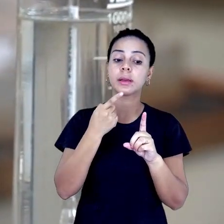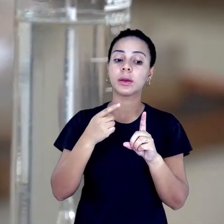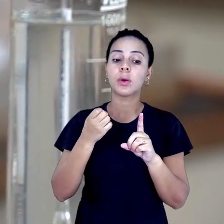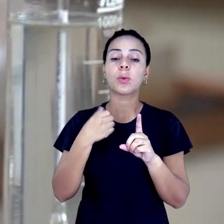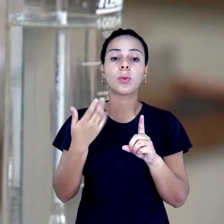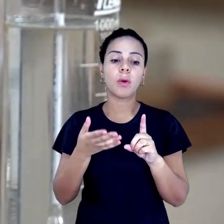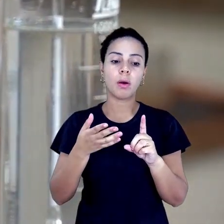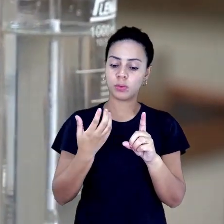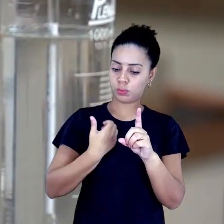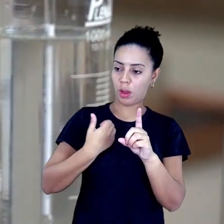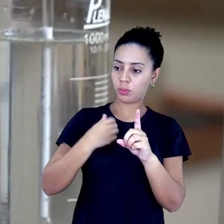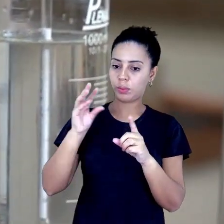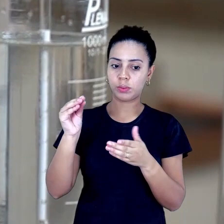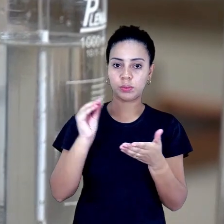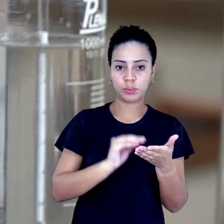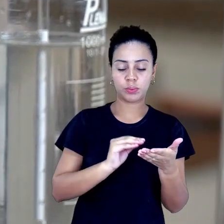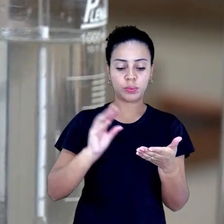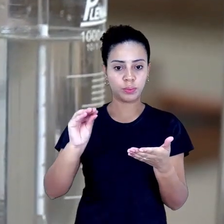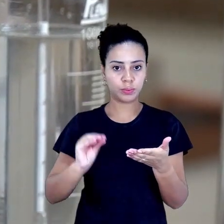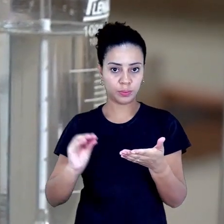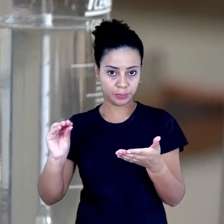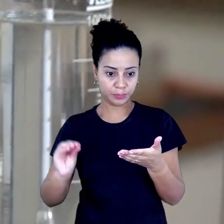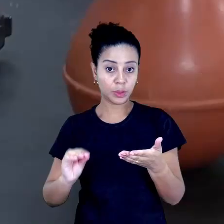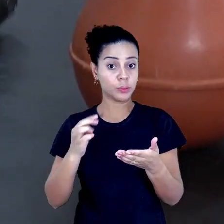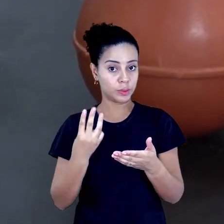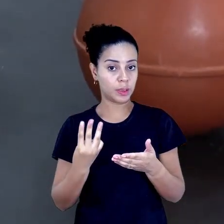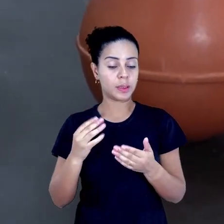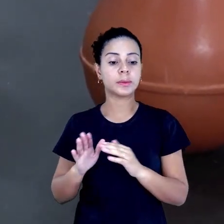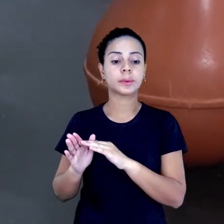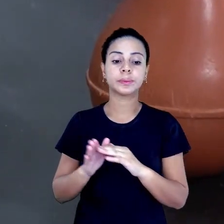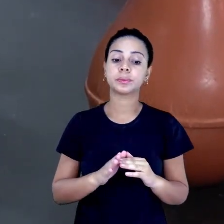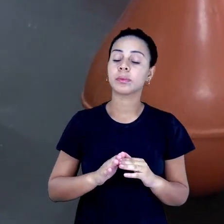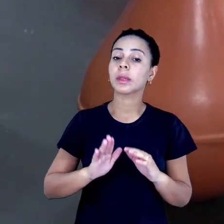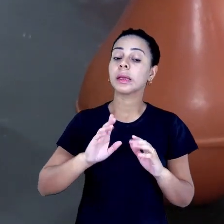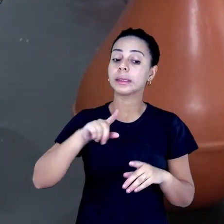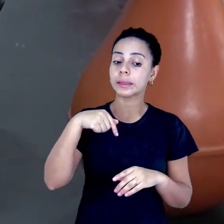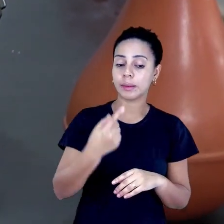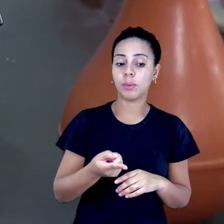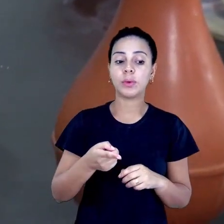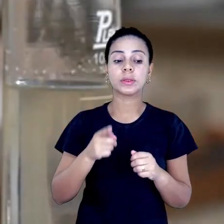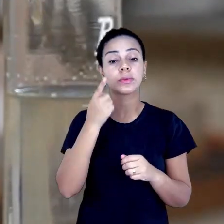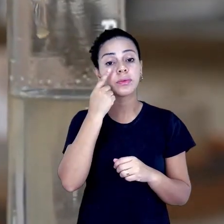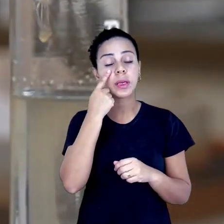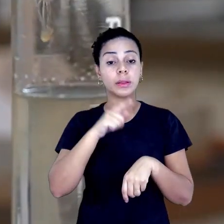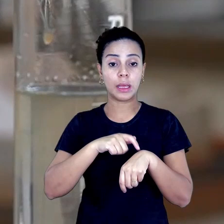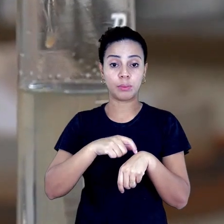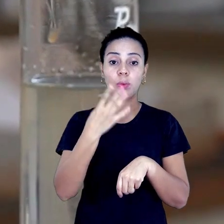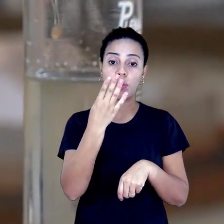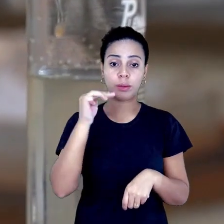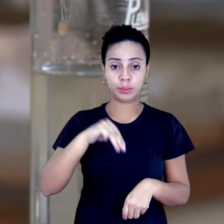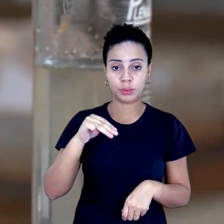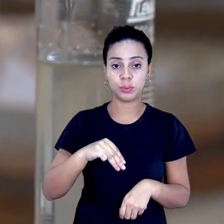corresponder para as 3 leituras realizadas no densímetro. Fazer as leituras subsequentes a 4